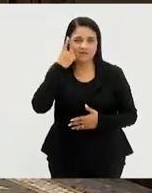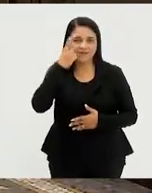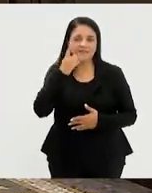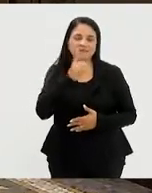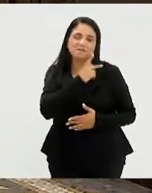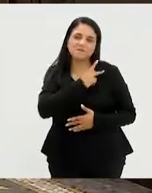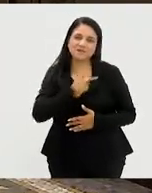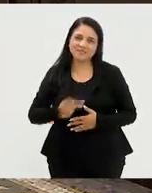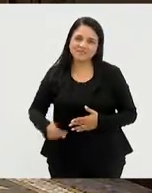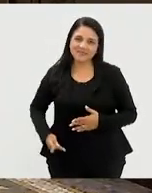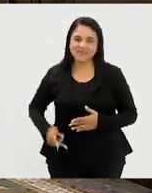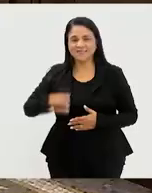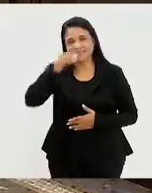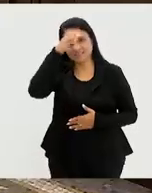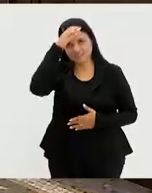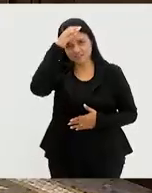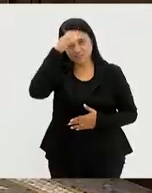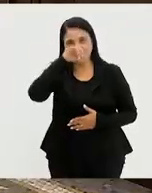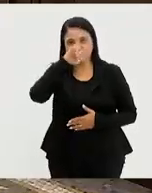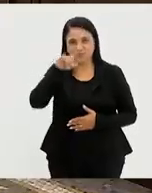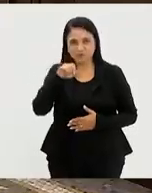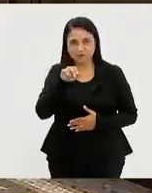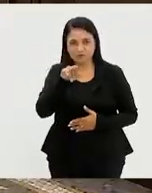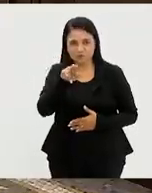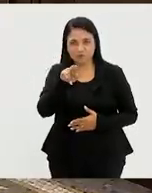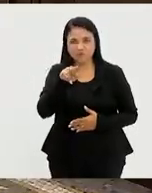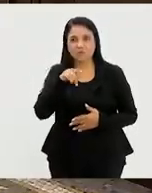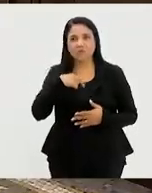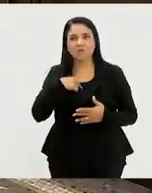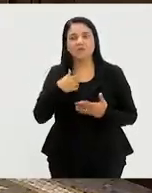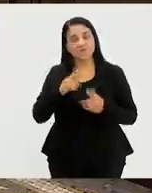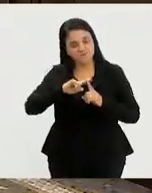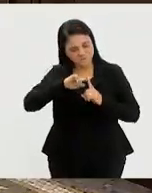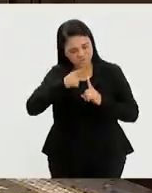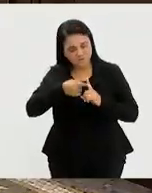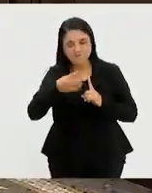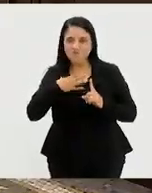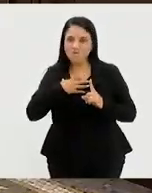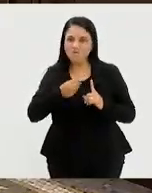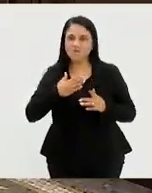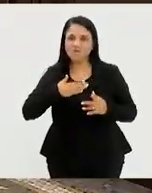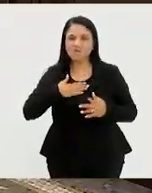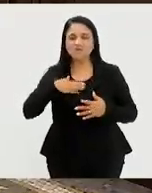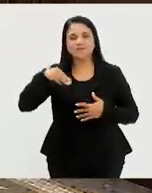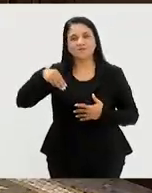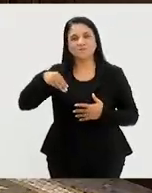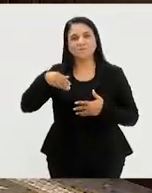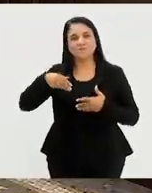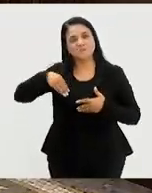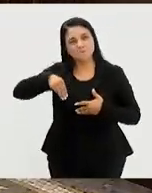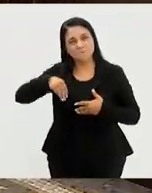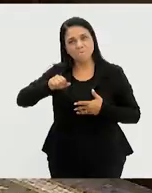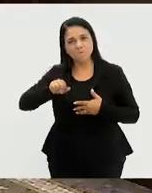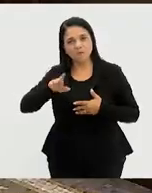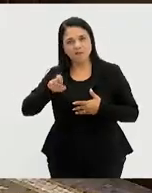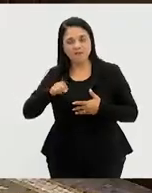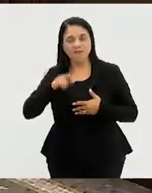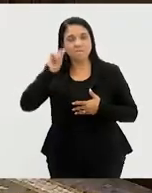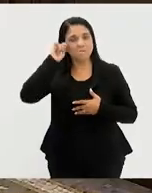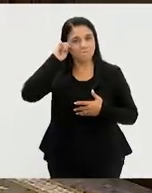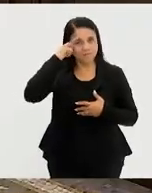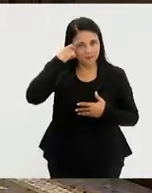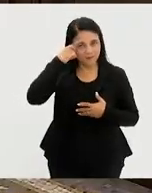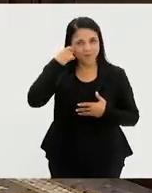Ness ess sessão taju e que venha mais uma cria uma cria da Maré uma cria preta negra que possa